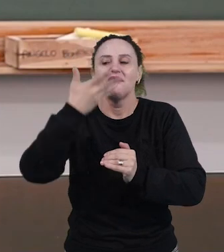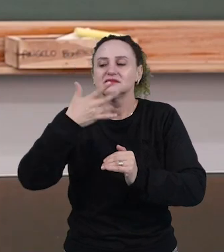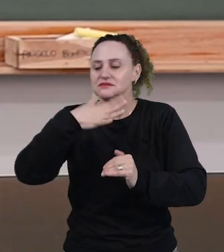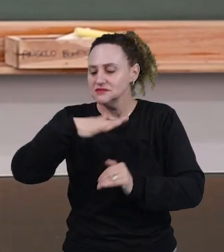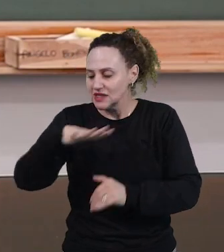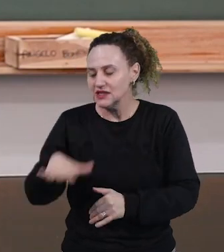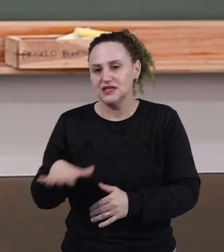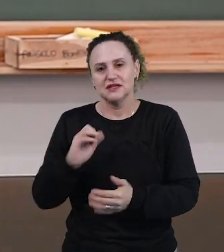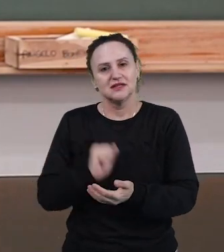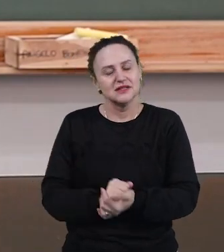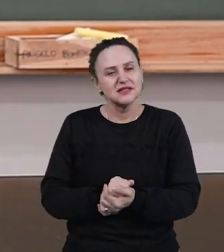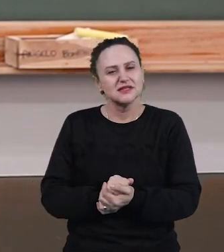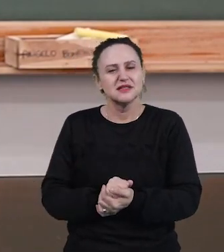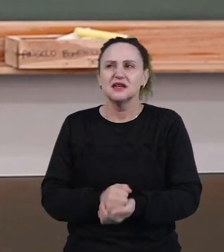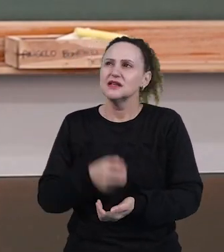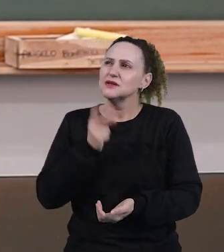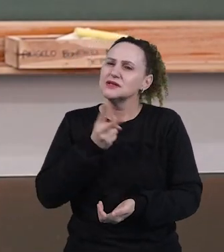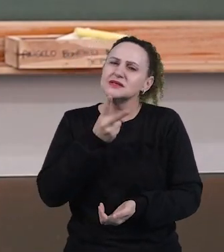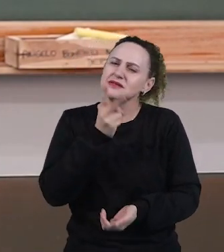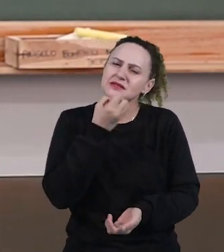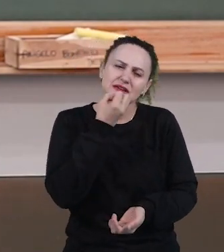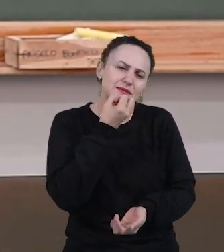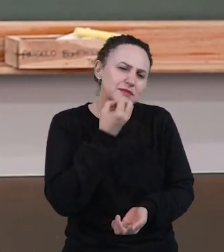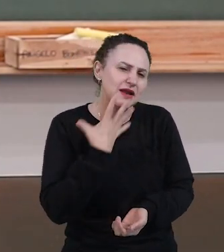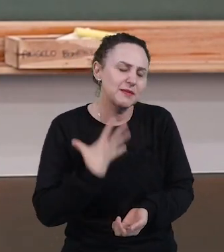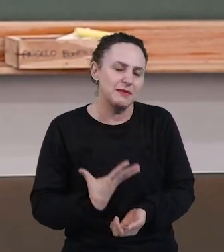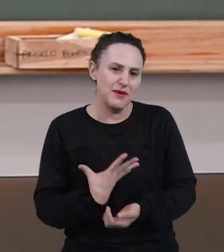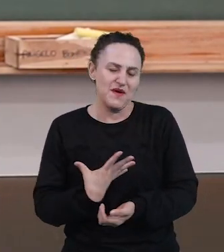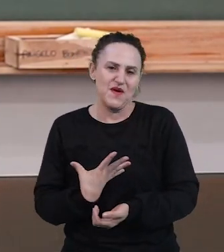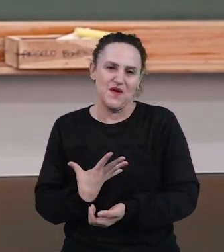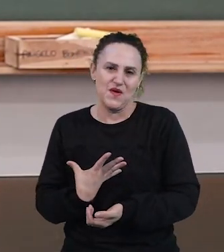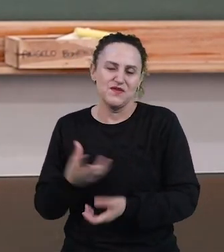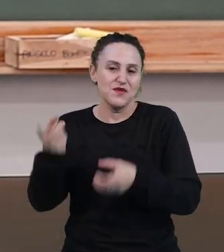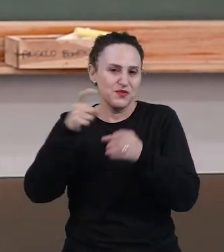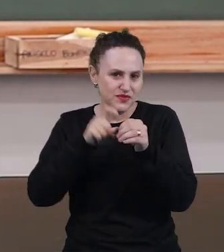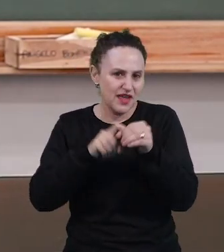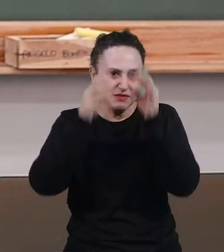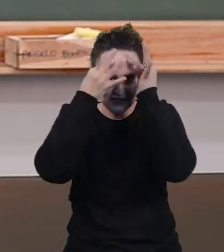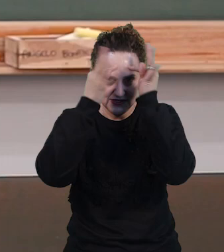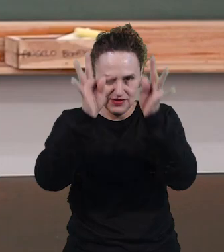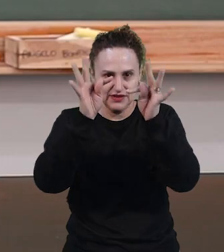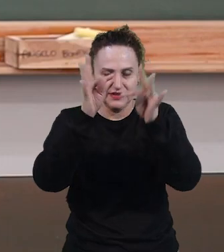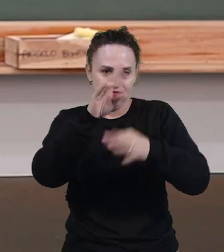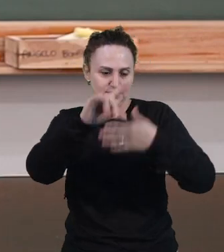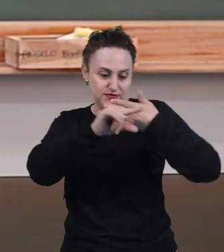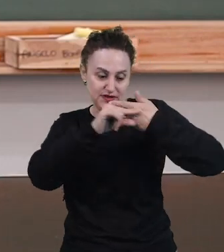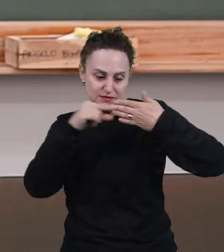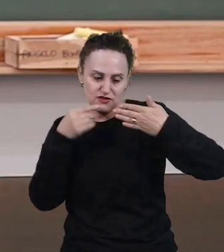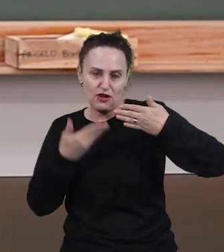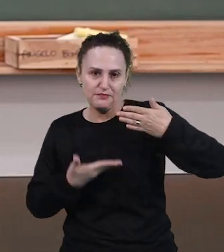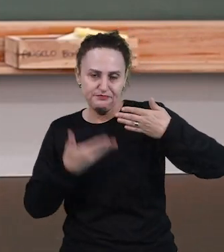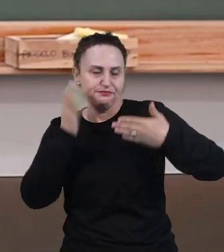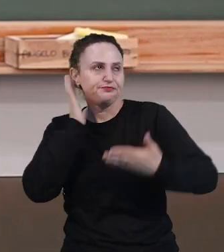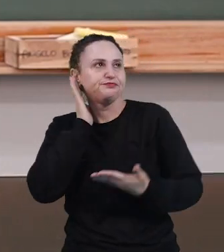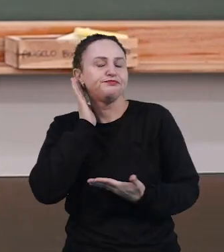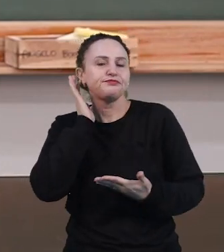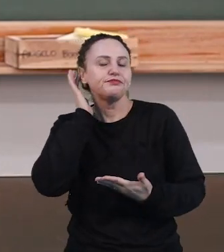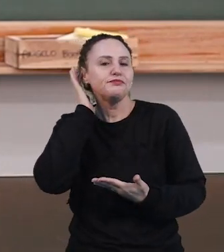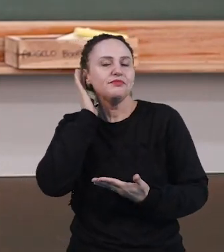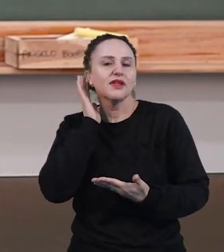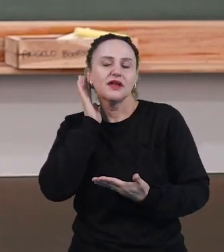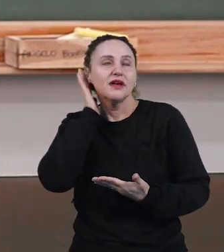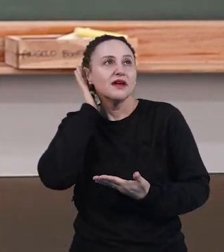vale uma retomada aí dos estudos do Piaget. Mas eu vou falar um pouquinho de como,